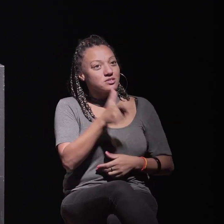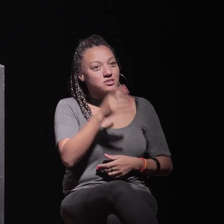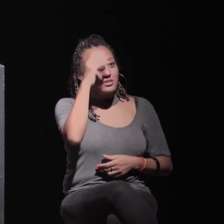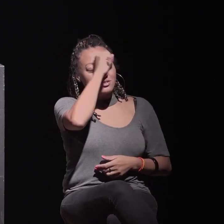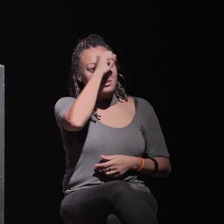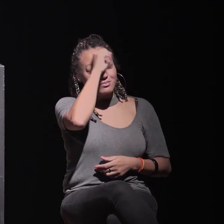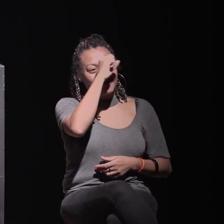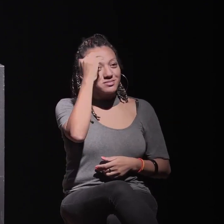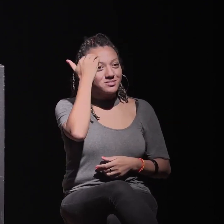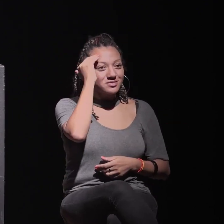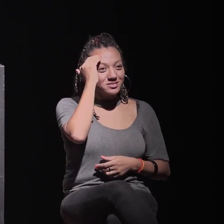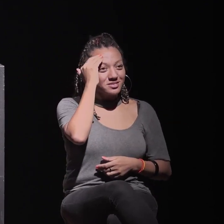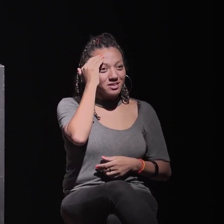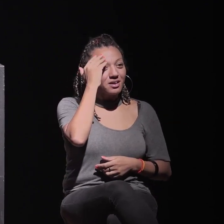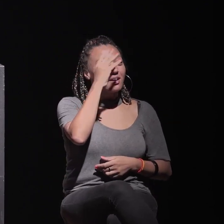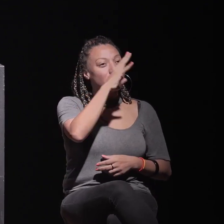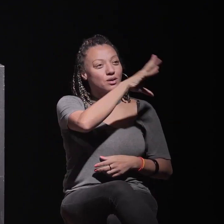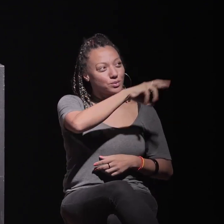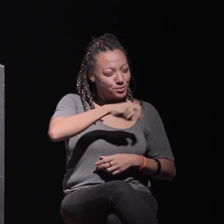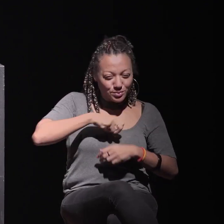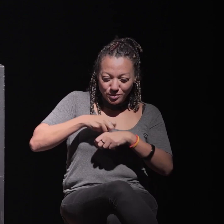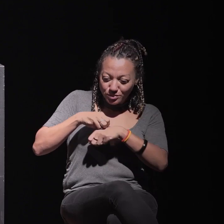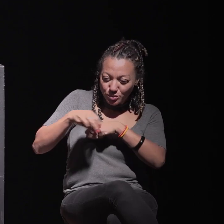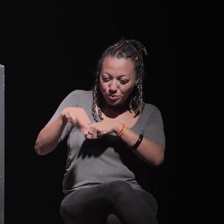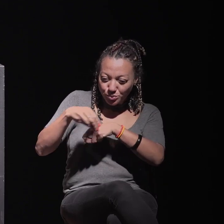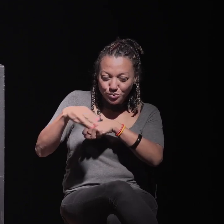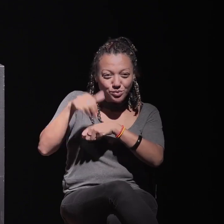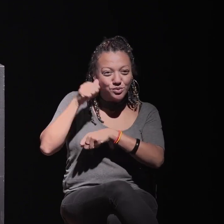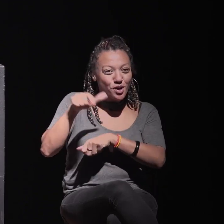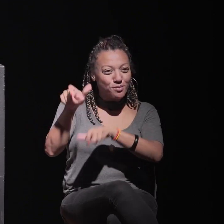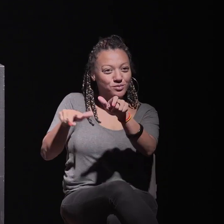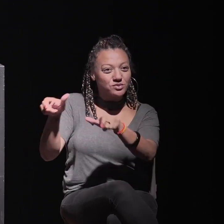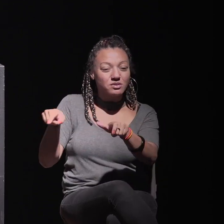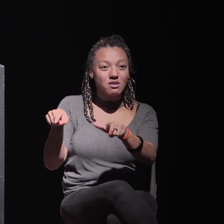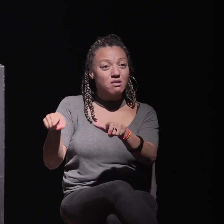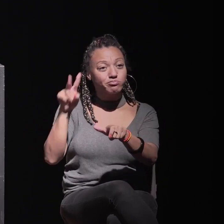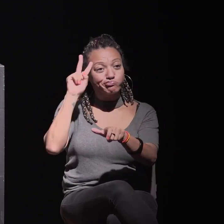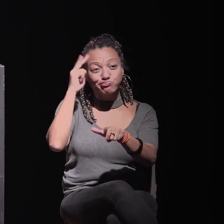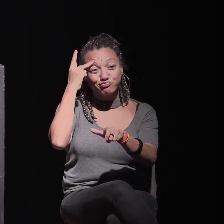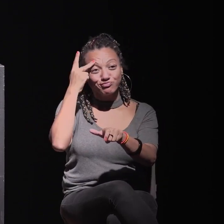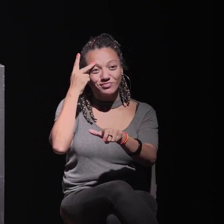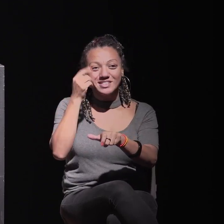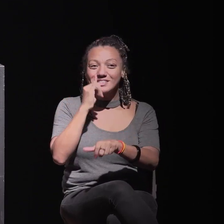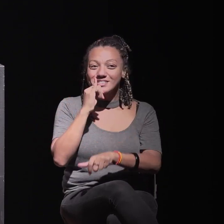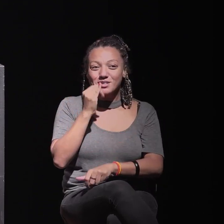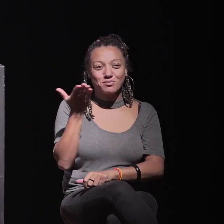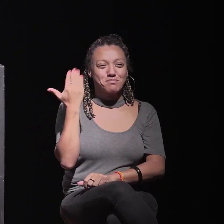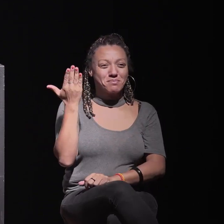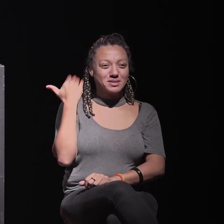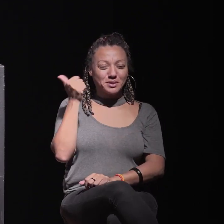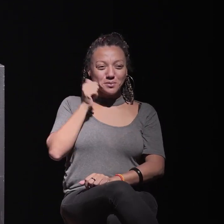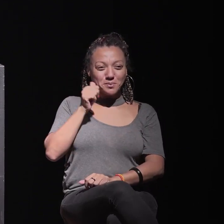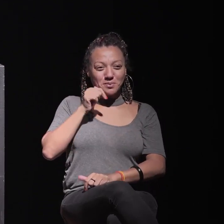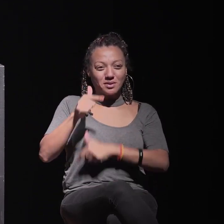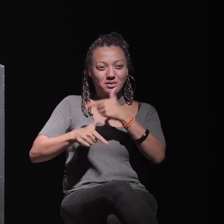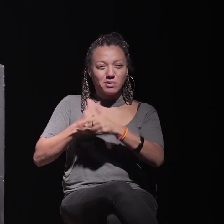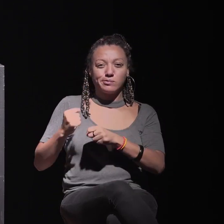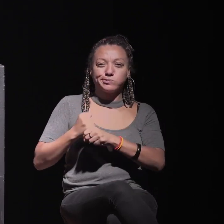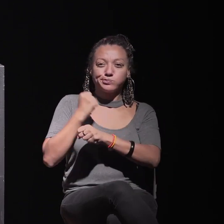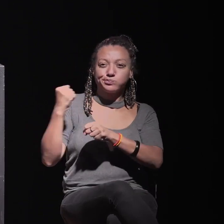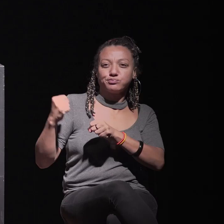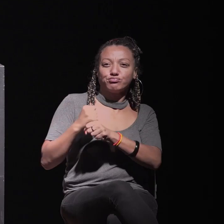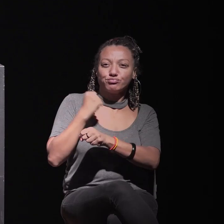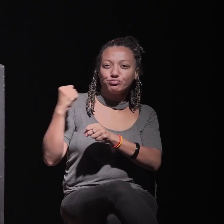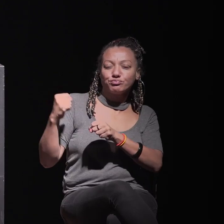mulheres entenderam que elas poderiam se libertar de algumas amarras. Então, eu vi mulheres que trabalhavam na construção civil, por